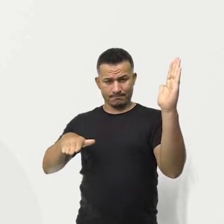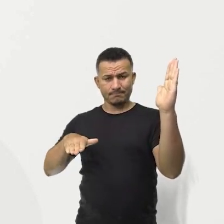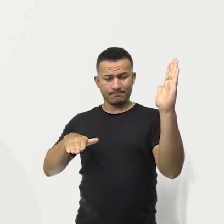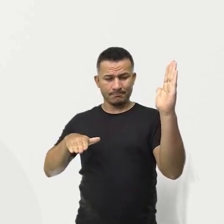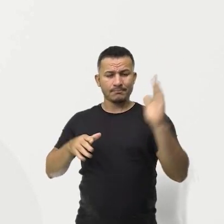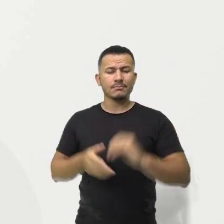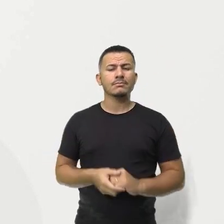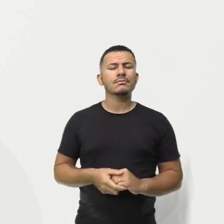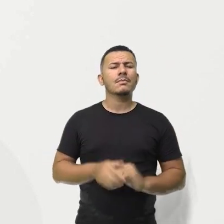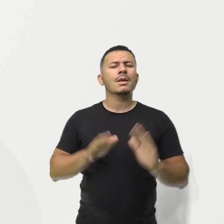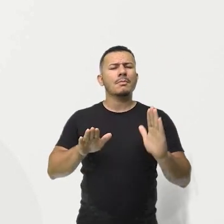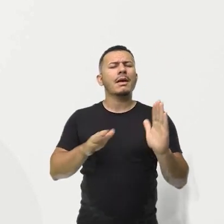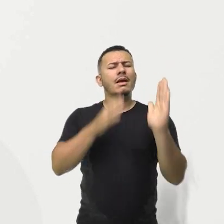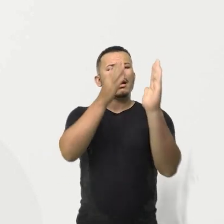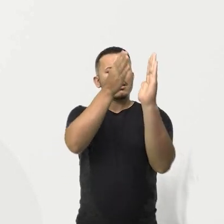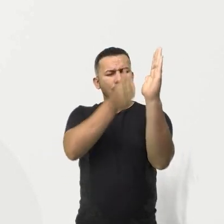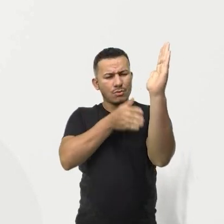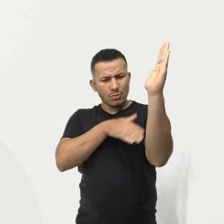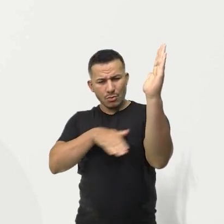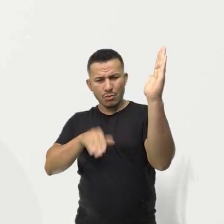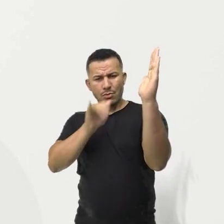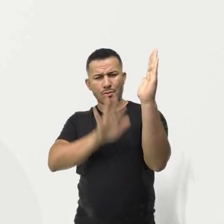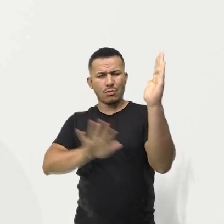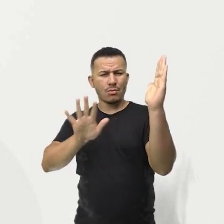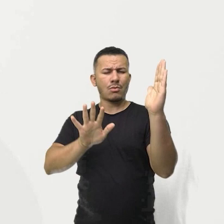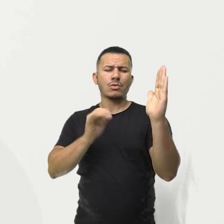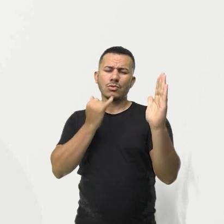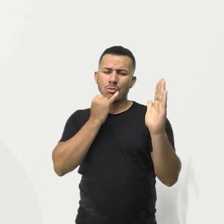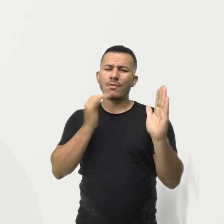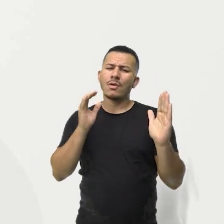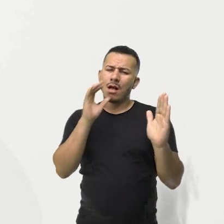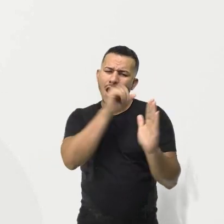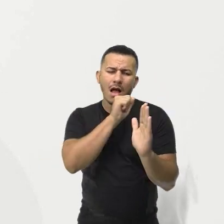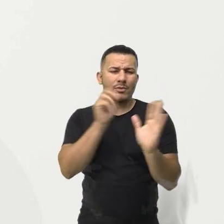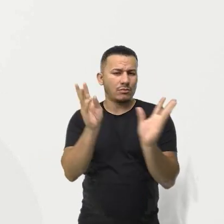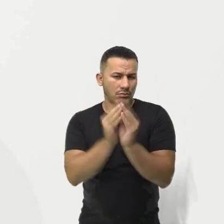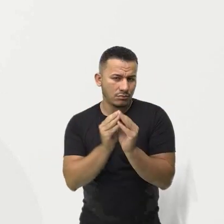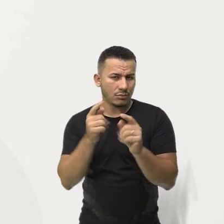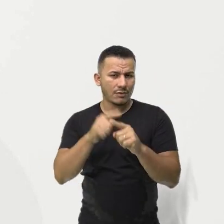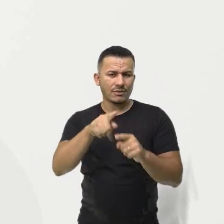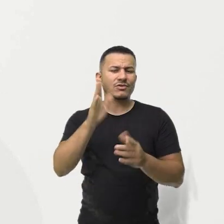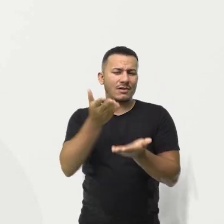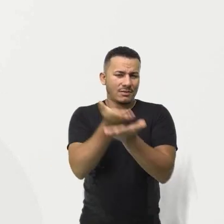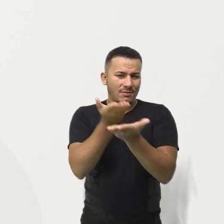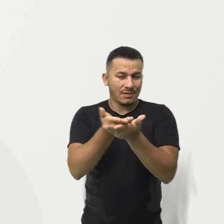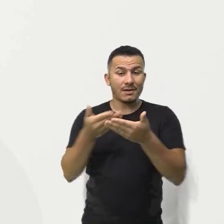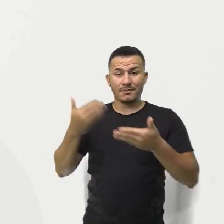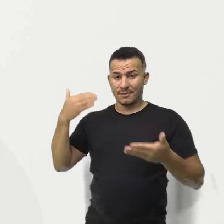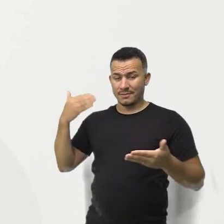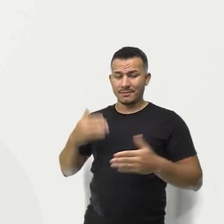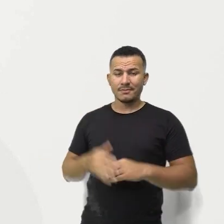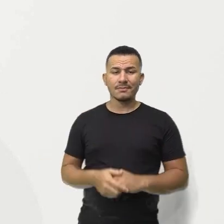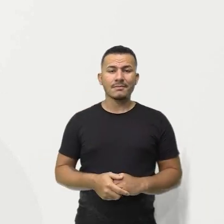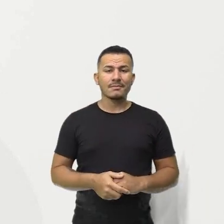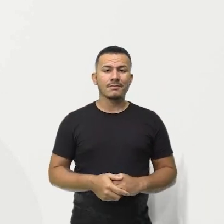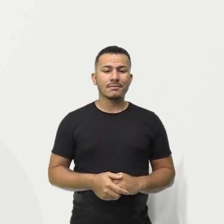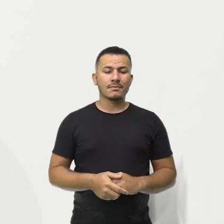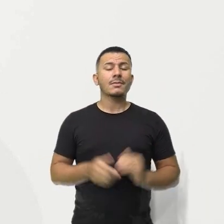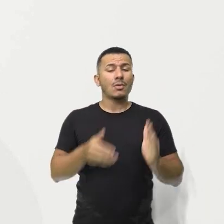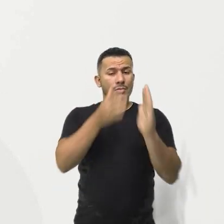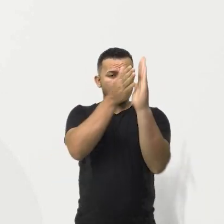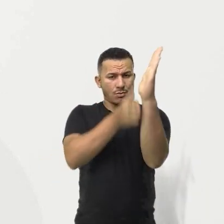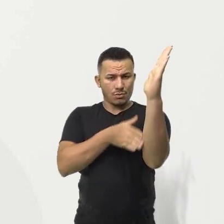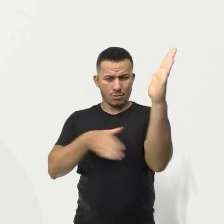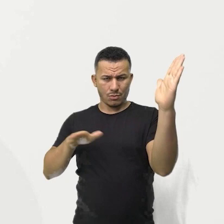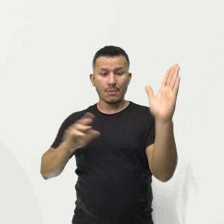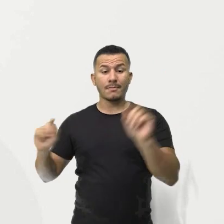O professor vai fazer um pouco assim, rápido, assim, porque aqui é só para a gente relembrar, tá bom? Então, temos dois eixos. Vejamos se nos aguarda